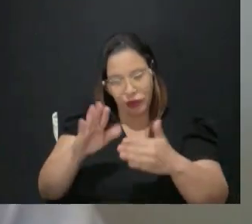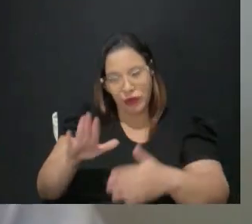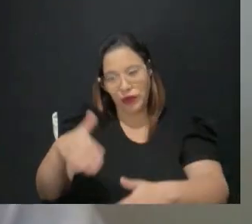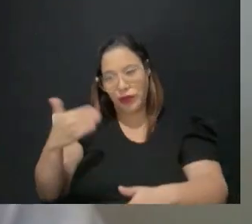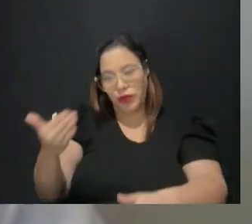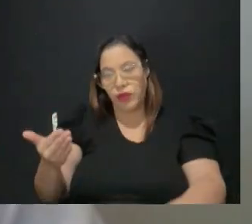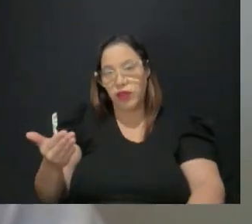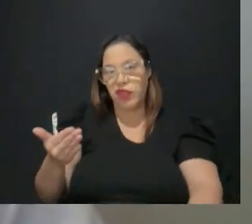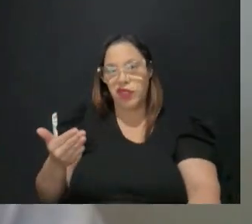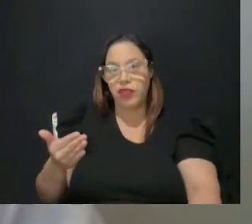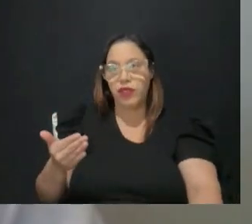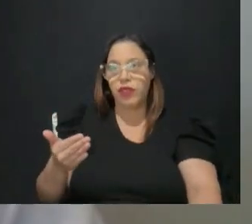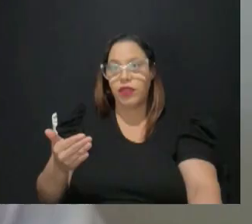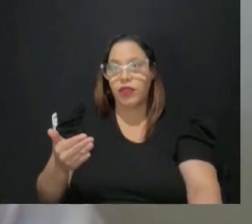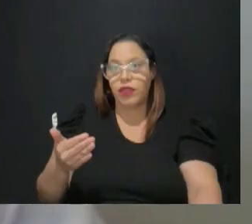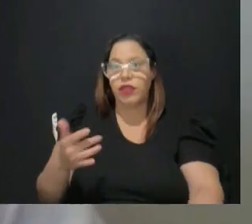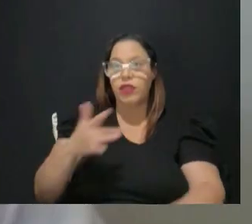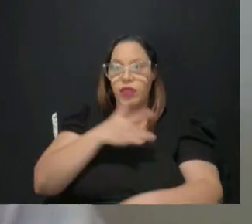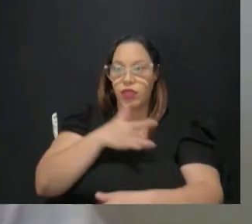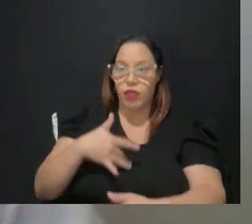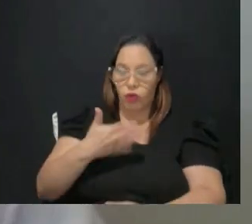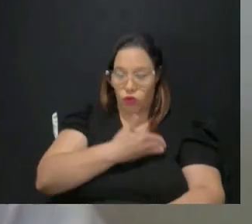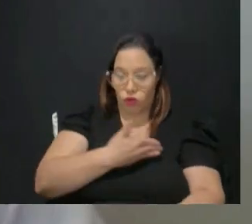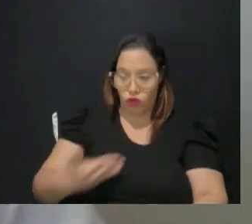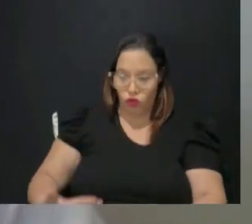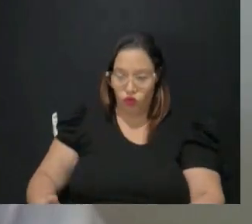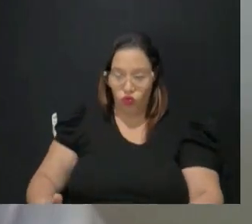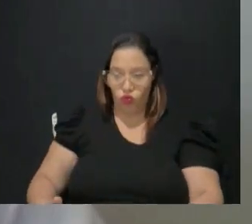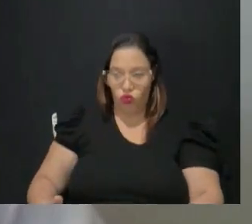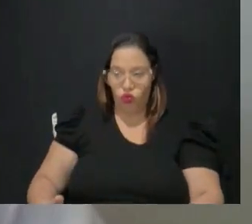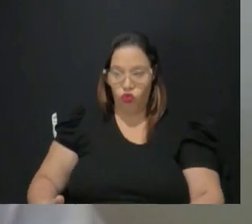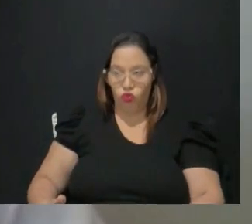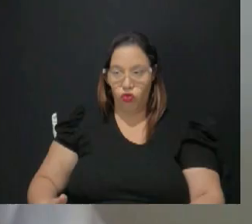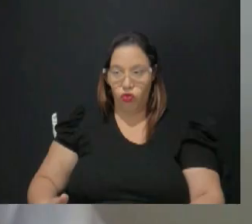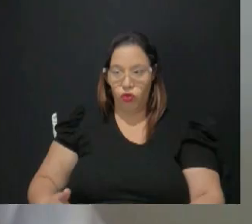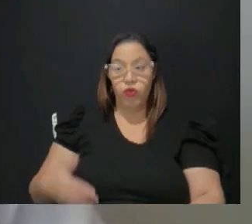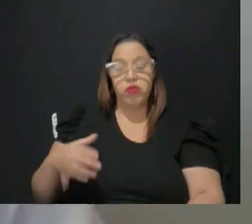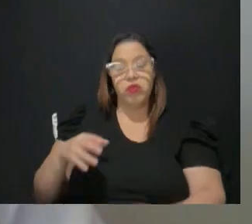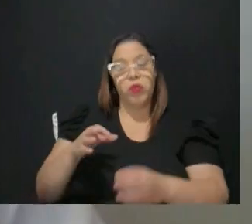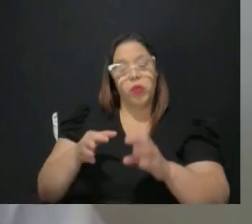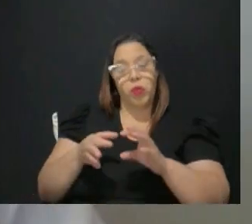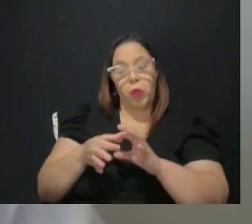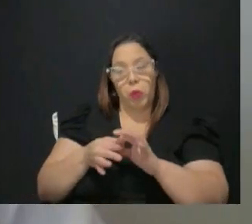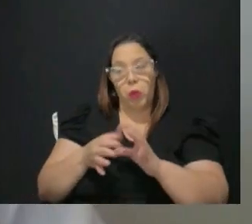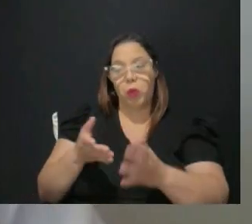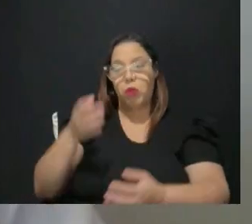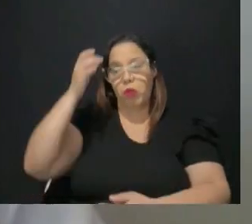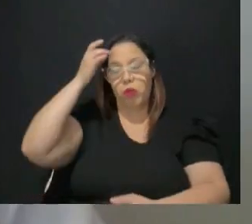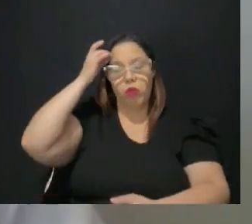tanto a nível da saúde pública quanto da saúde suplementar,